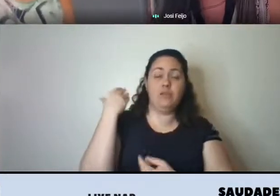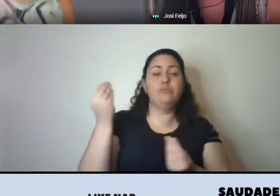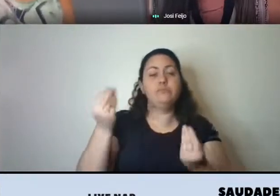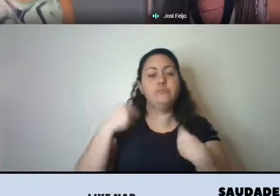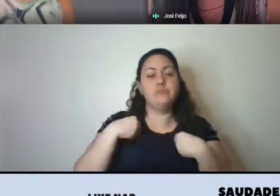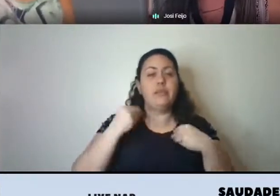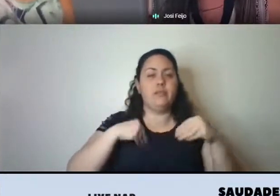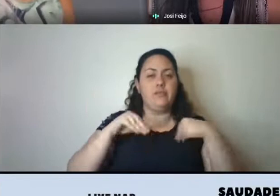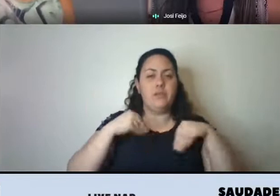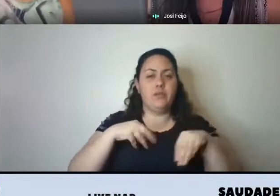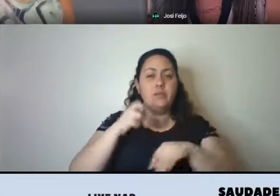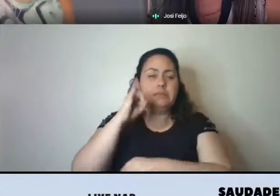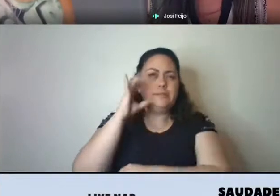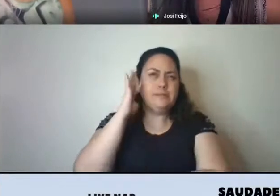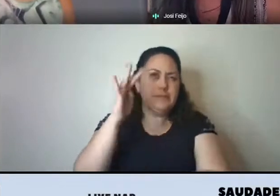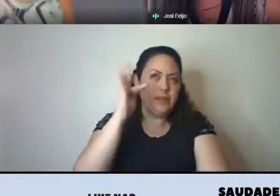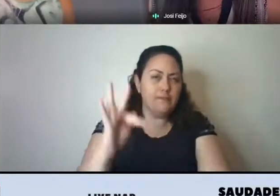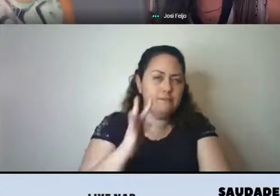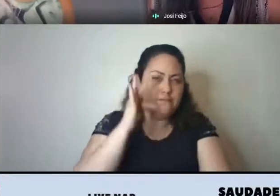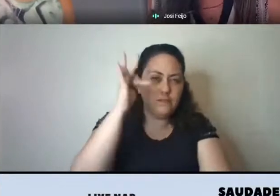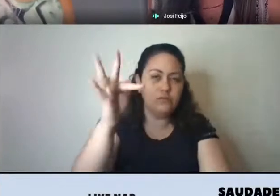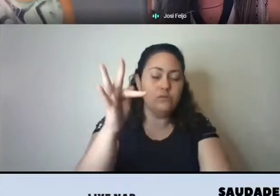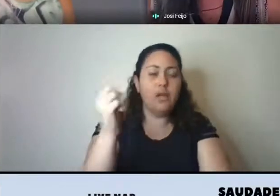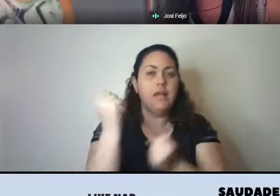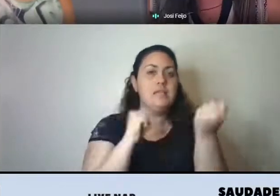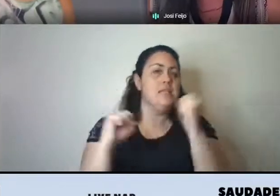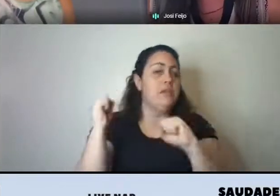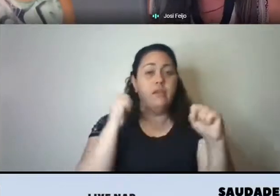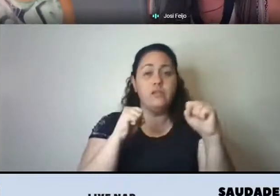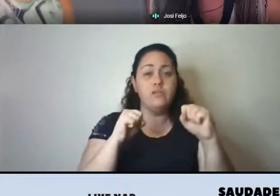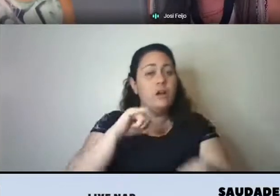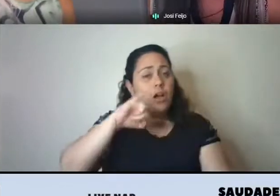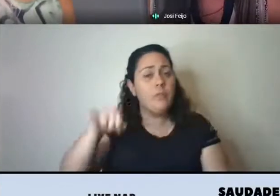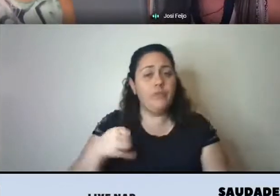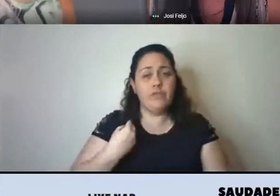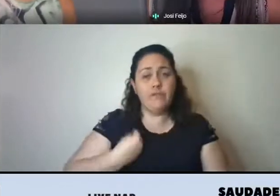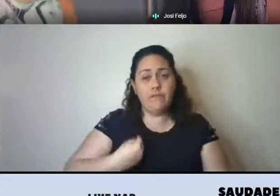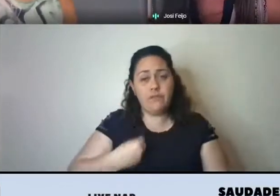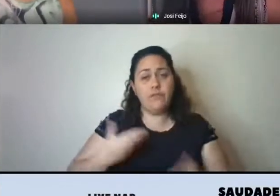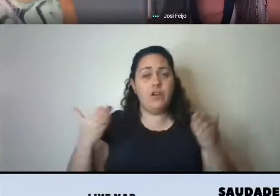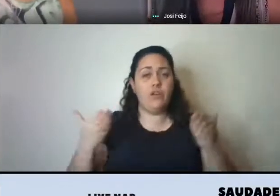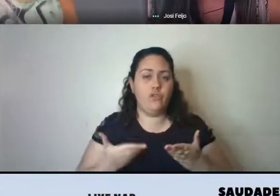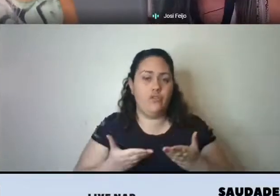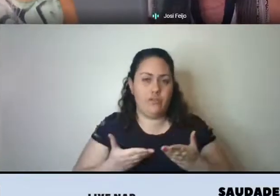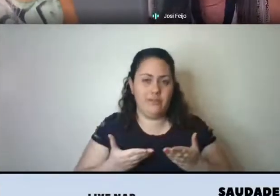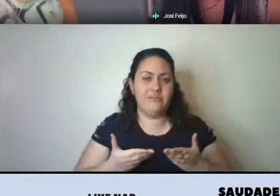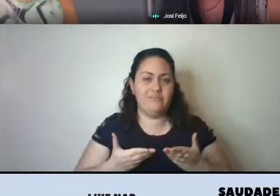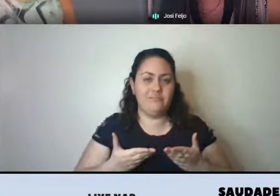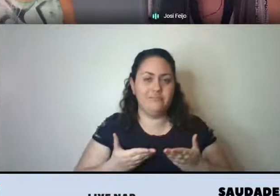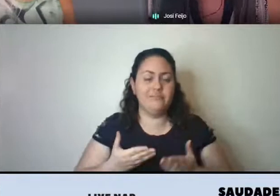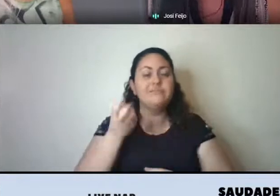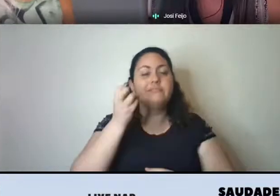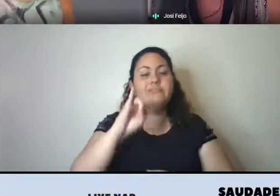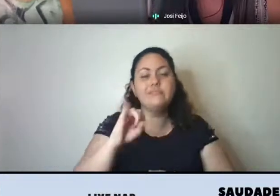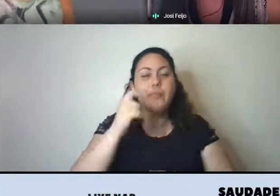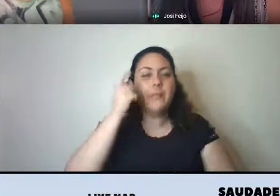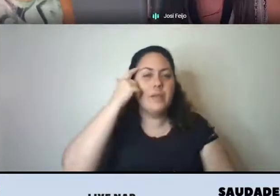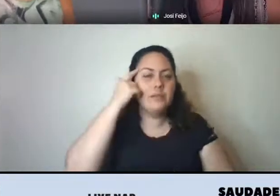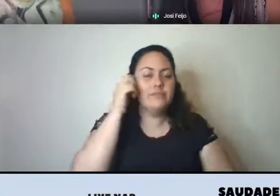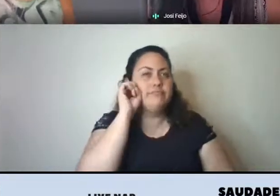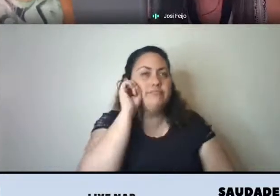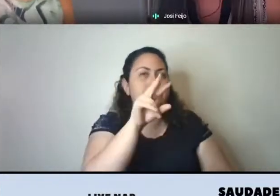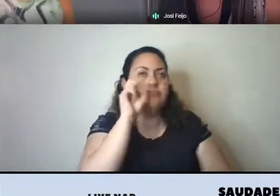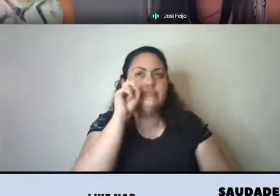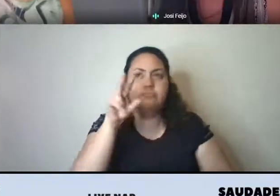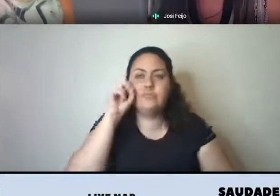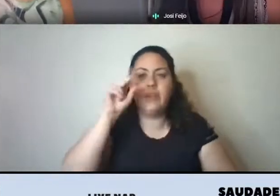E se nós, dentro do contexto de pandemia, começarmos a pensar, a ver todos os noticiários da TV, ficar